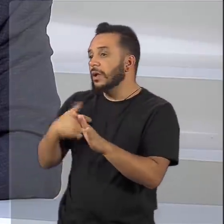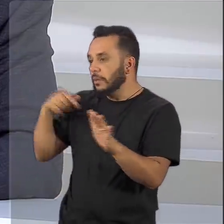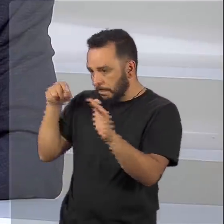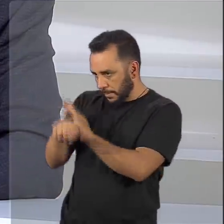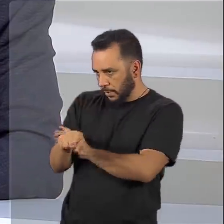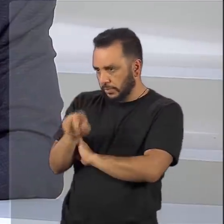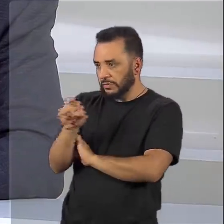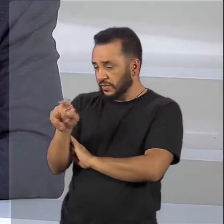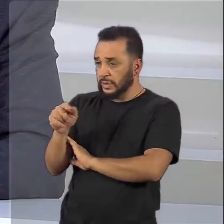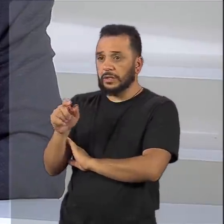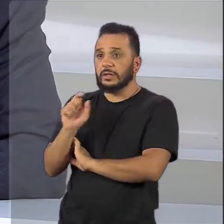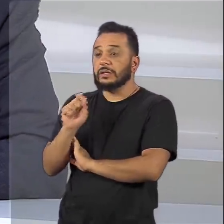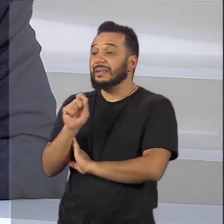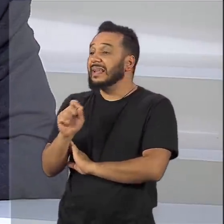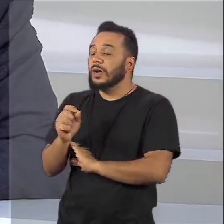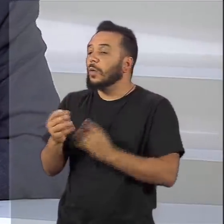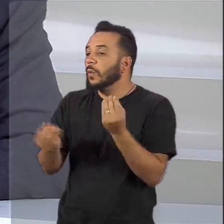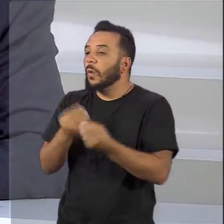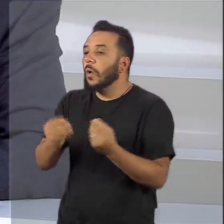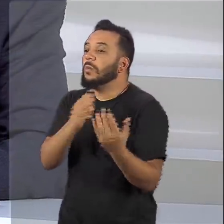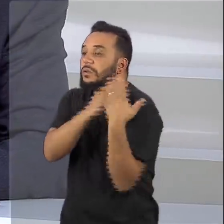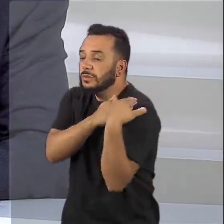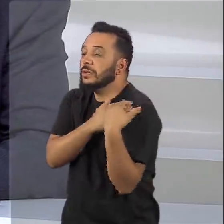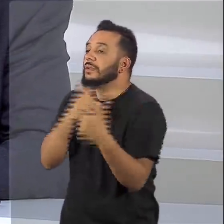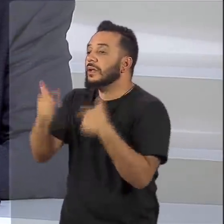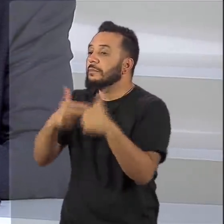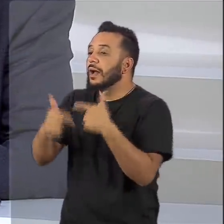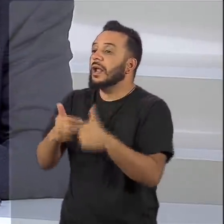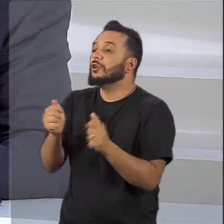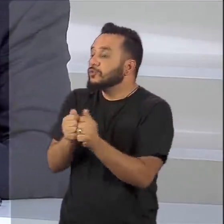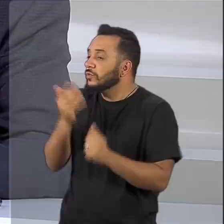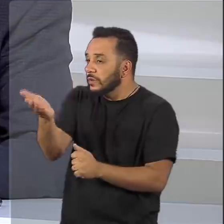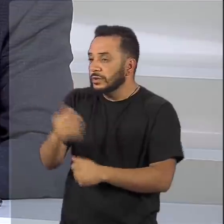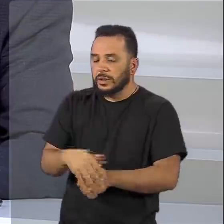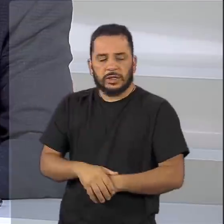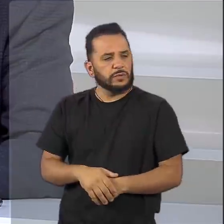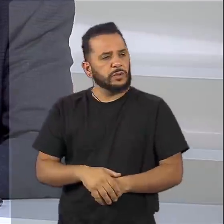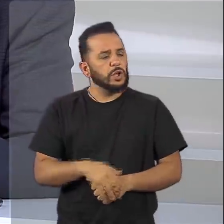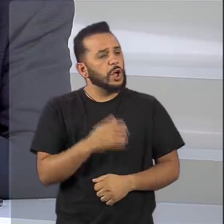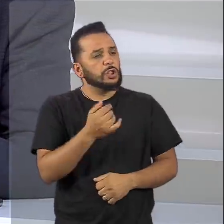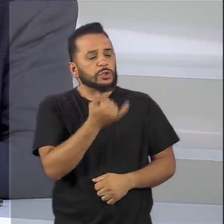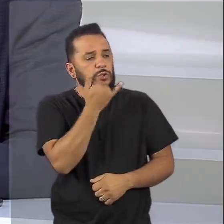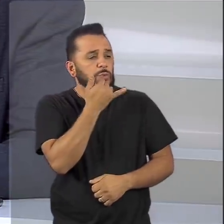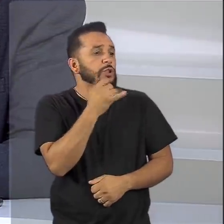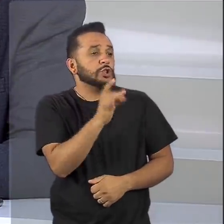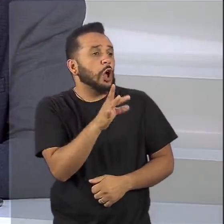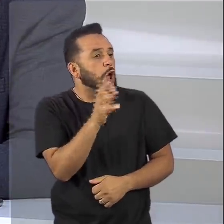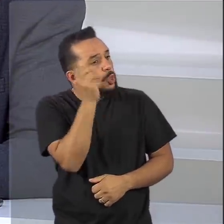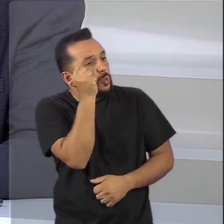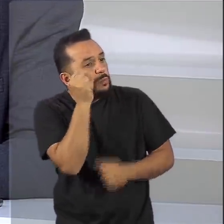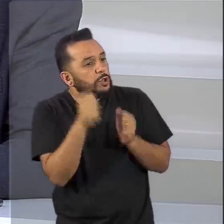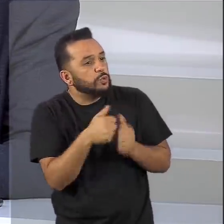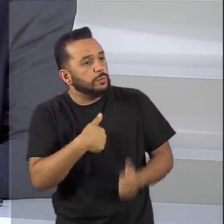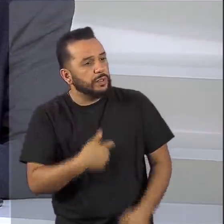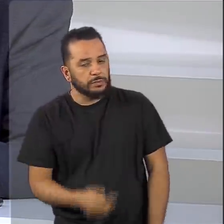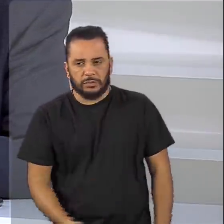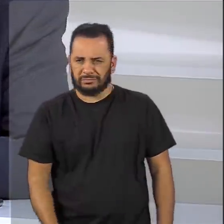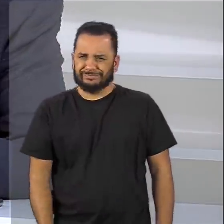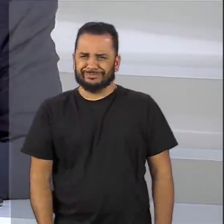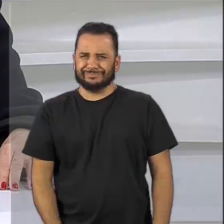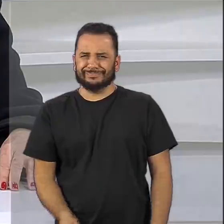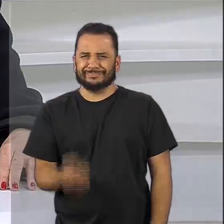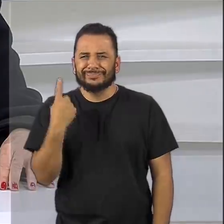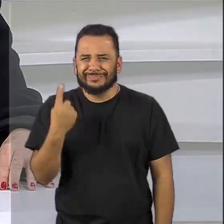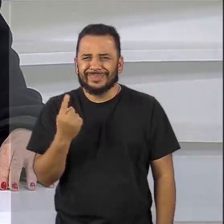foi adequada. Qual vai ser o papel de Patrícia Pilar na sua campanha? Aí ele respondeu aquilo. Quer dizer, basta jogar uma faísca 2 vezes que